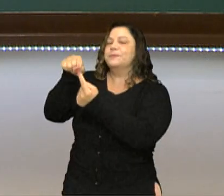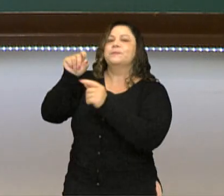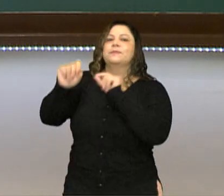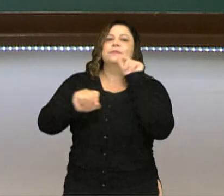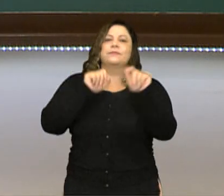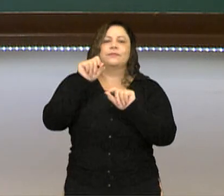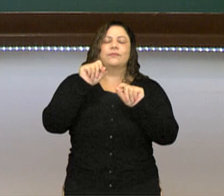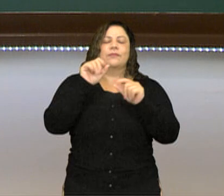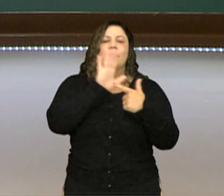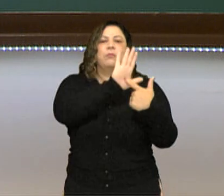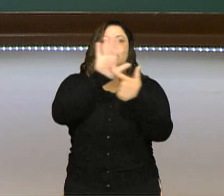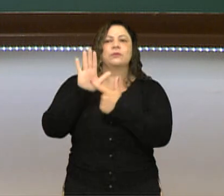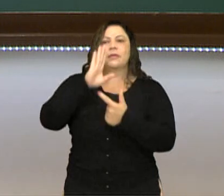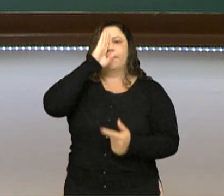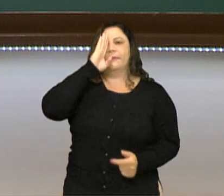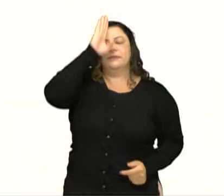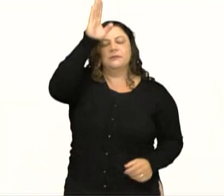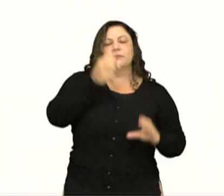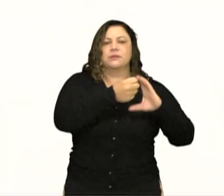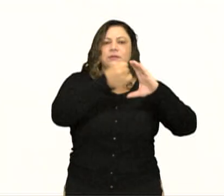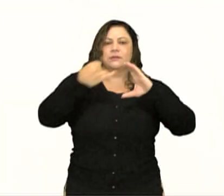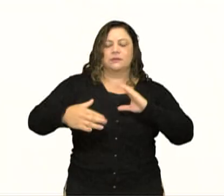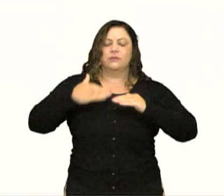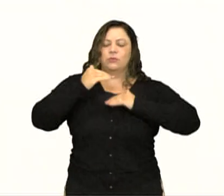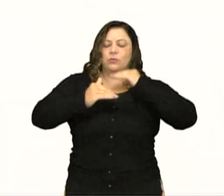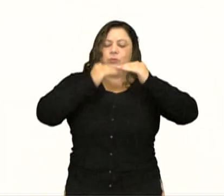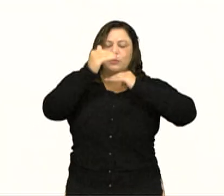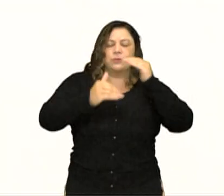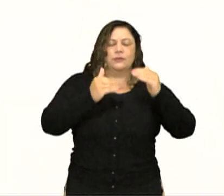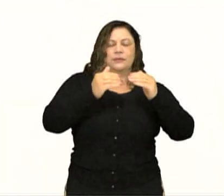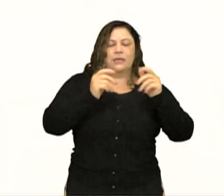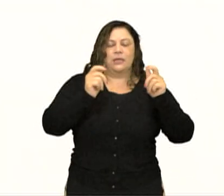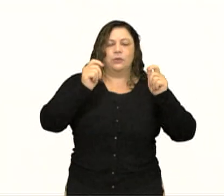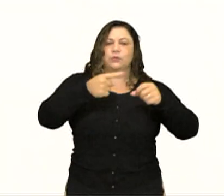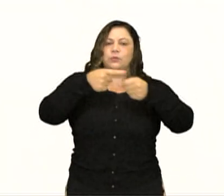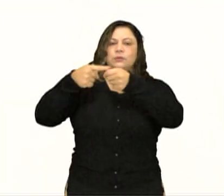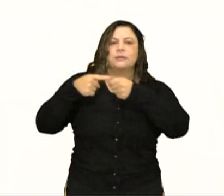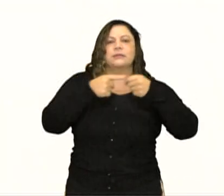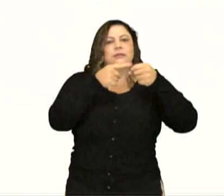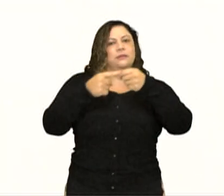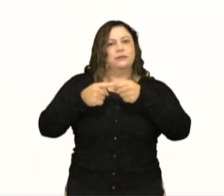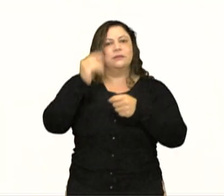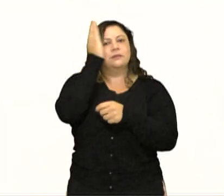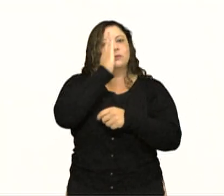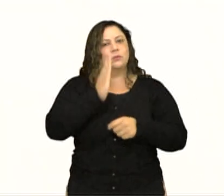as principais características do processo de urbanização no Brasil. Então conhecer